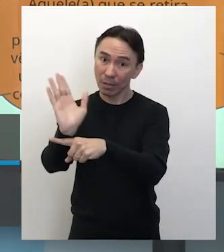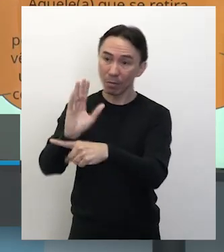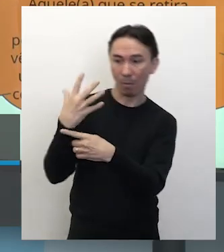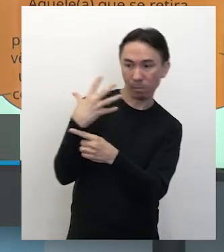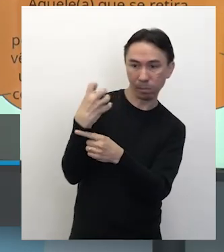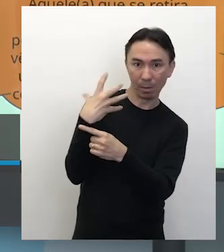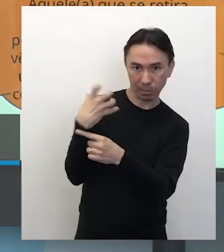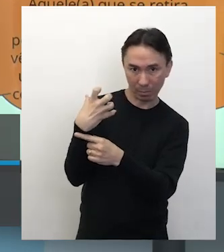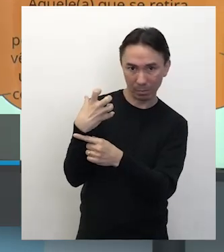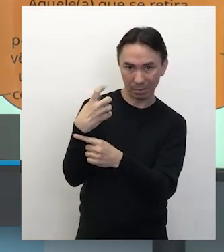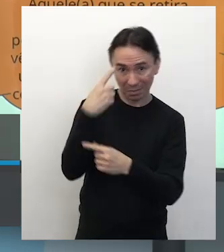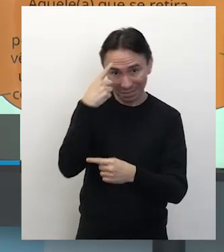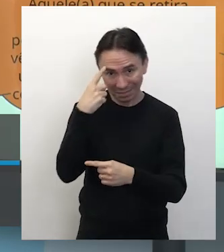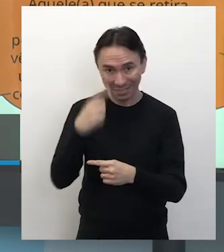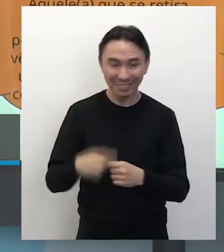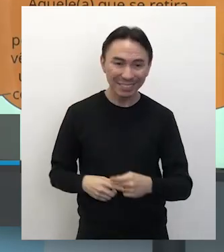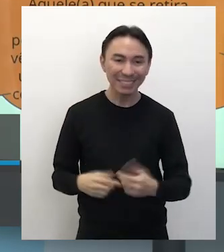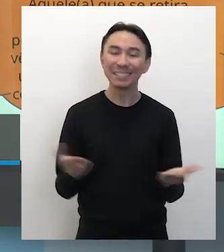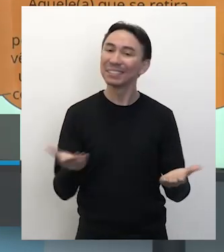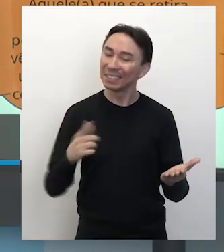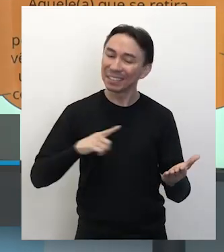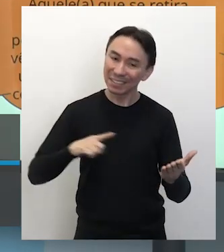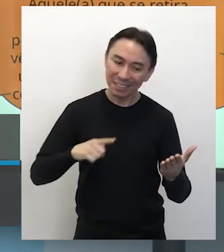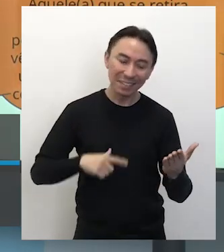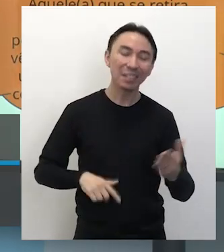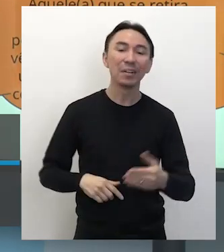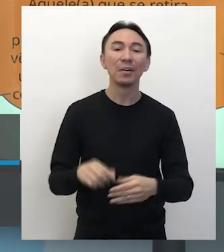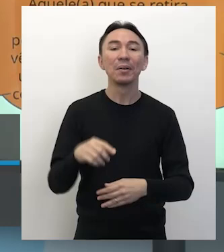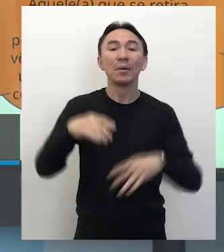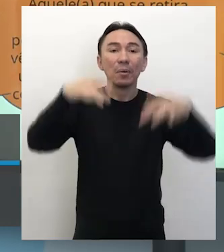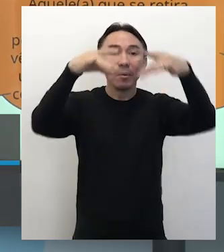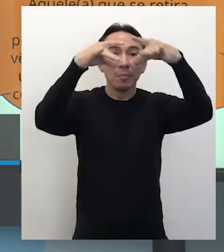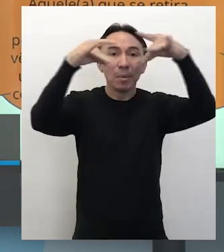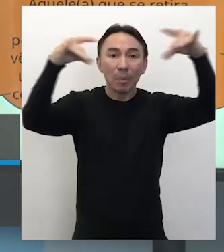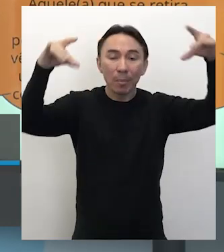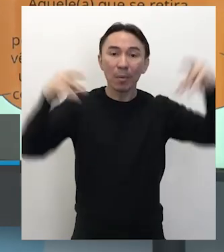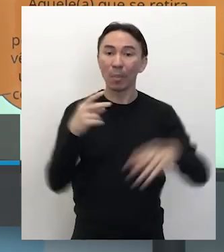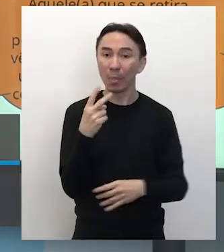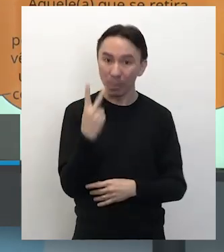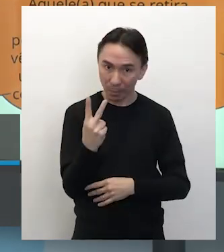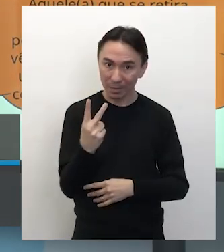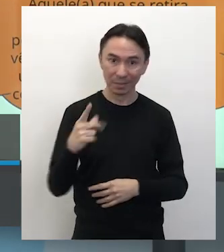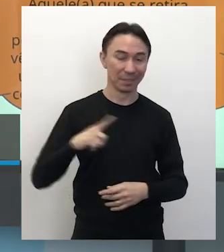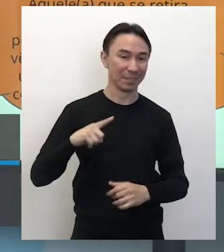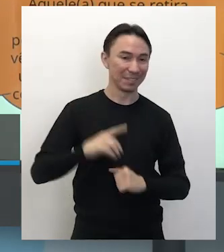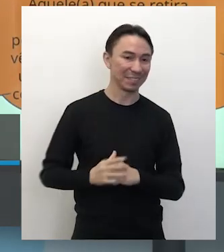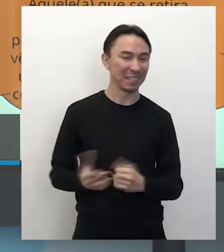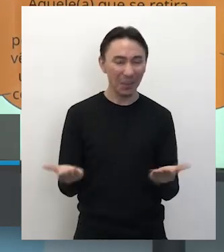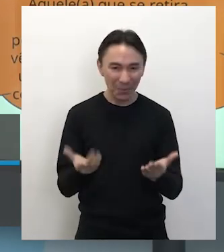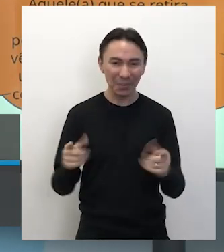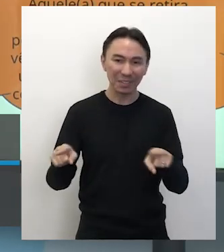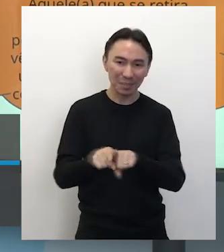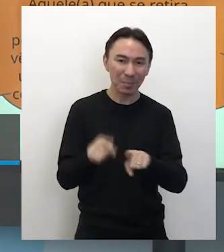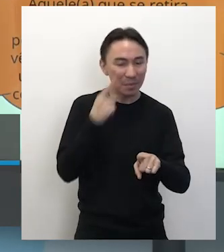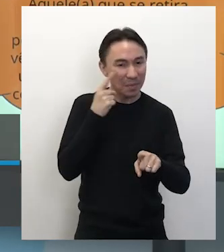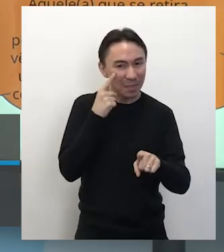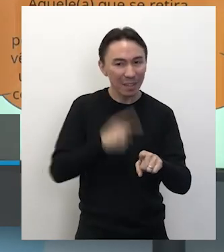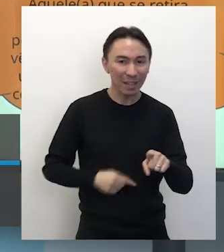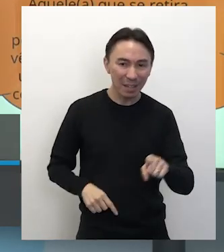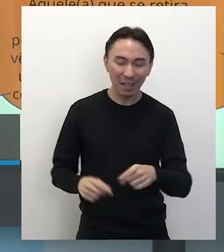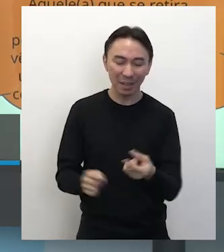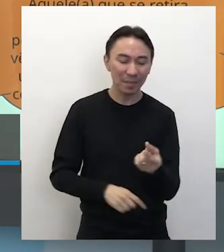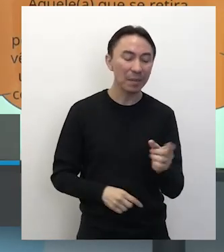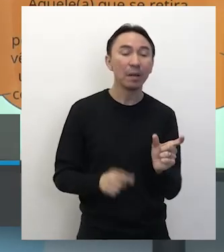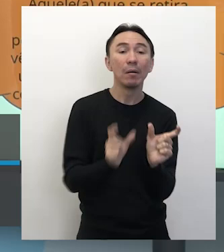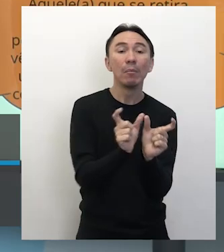na apostila. E aqui eu coloquei esse vocabulário que eu achei interessante para vocês compreenderem melhor, né, a história que é relatada